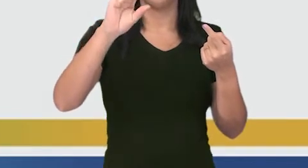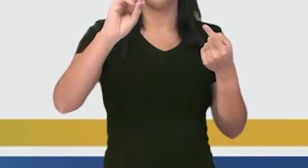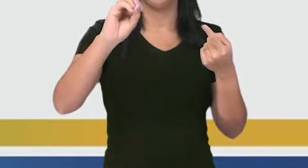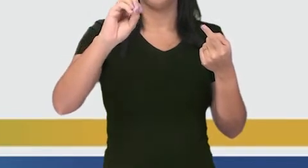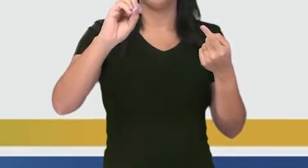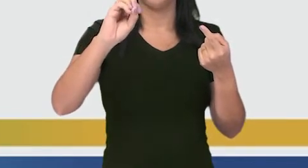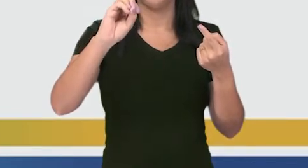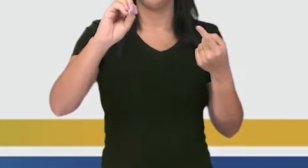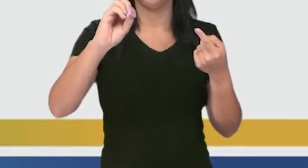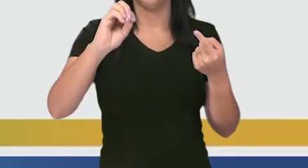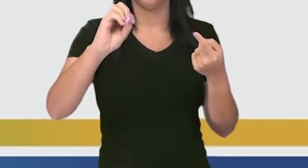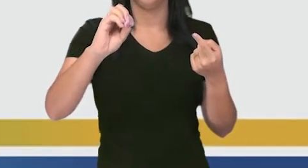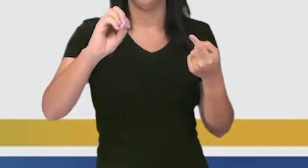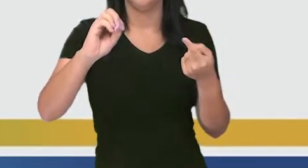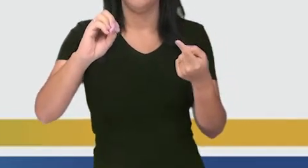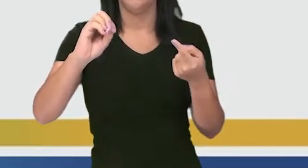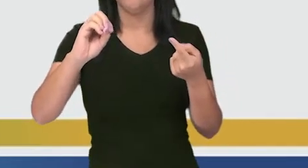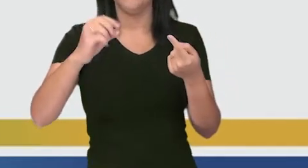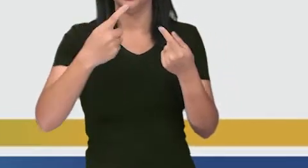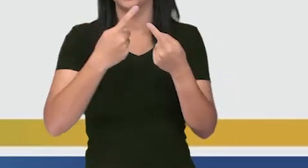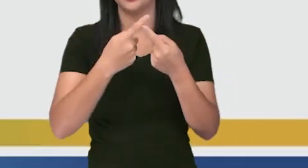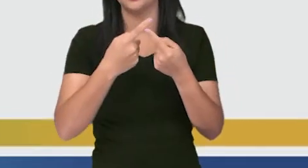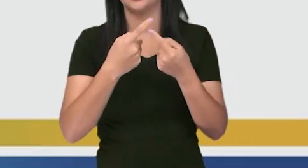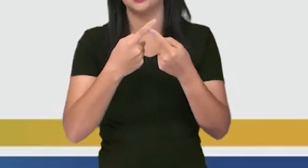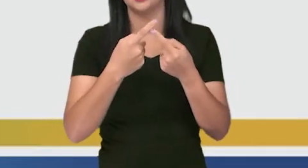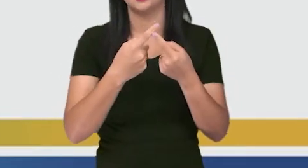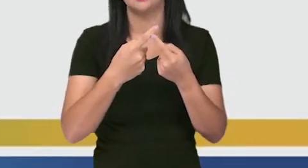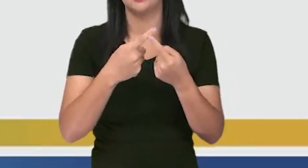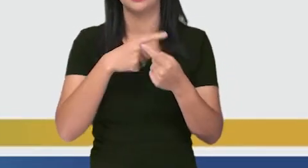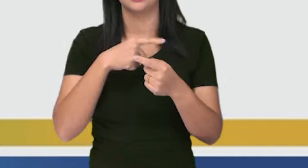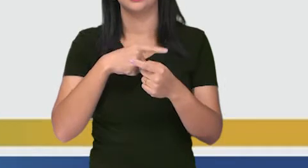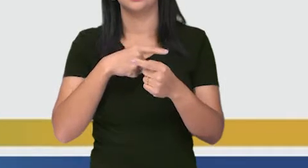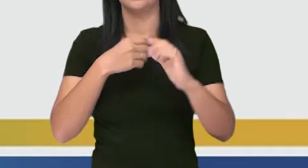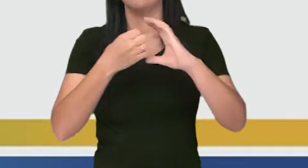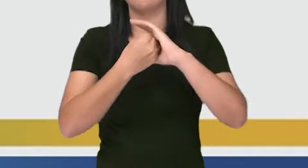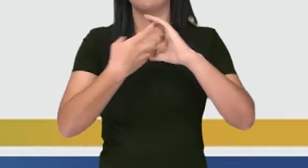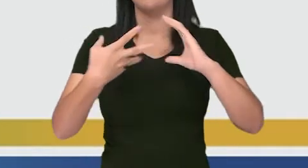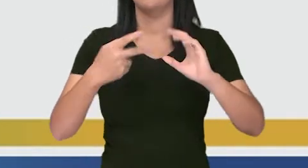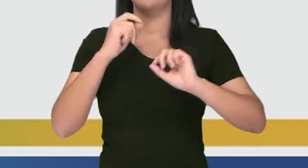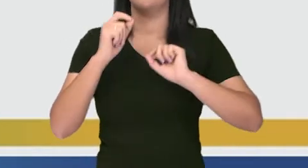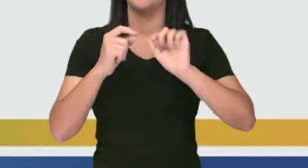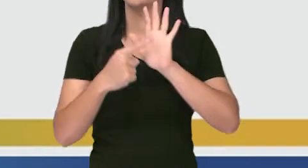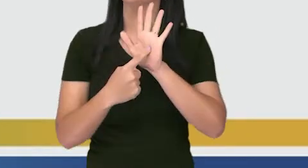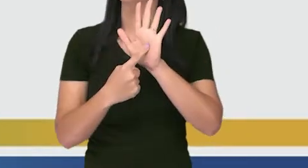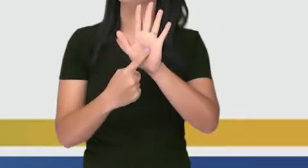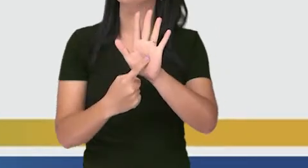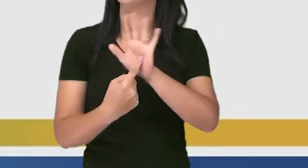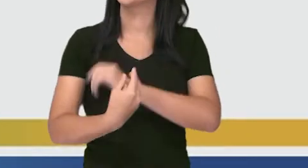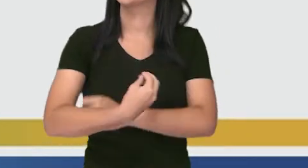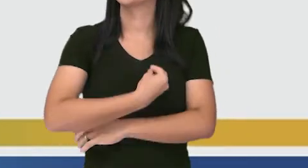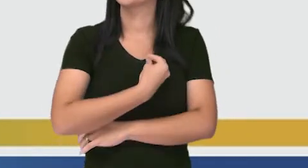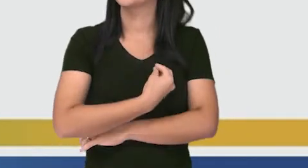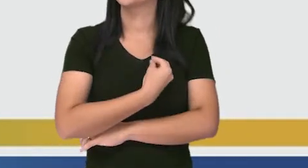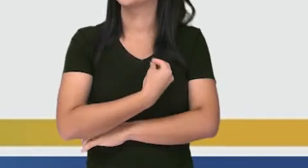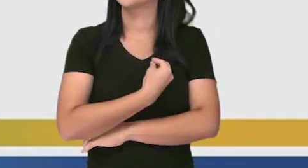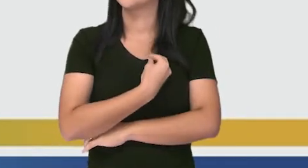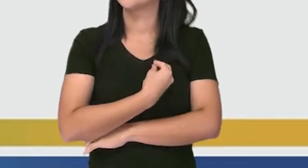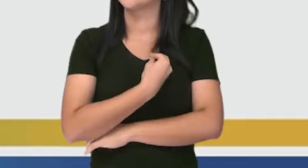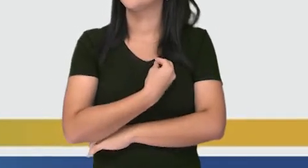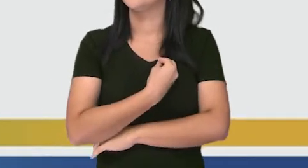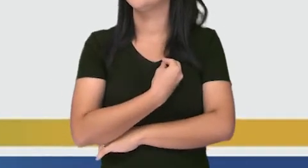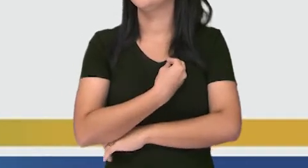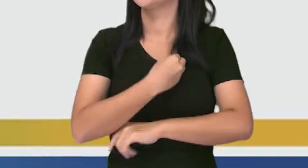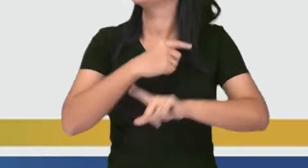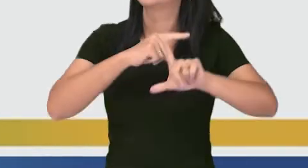o primeiro programa é o simétrico esse tipo de histograma é característico por apresentar frequência